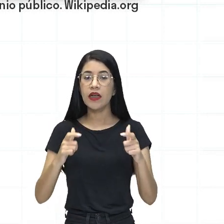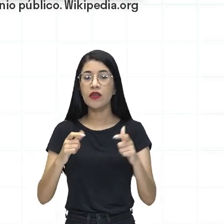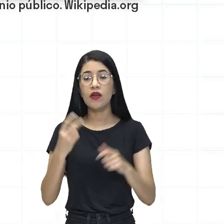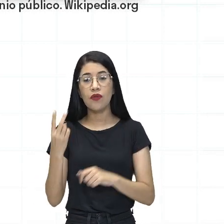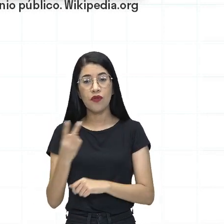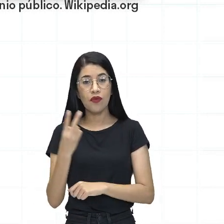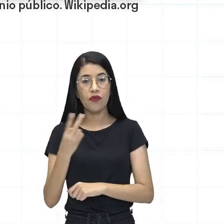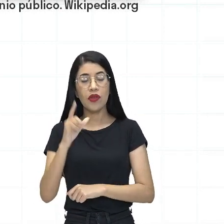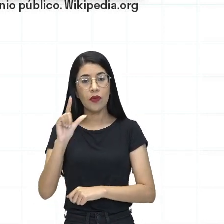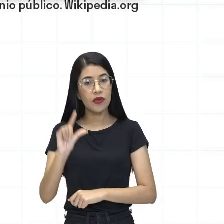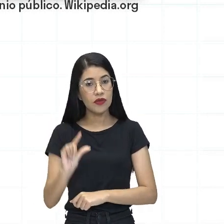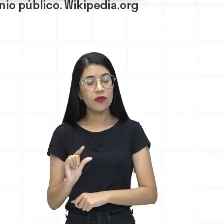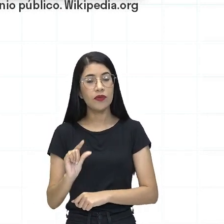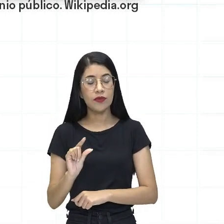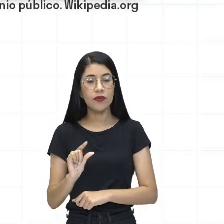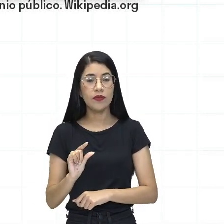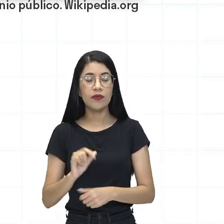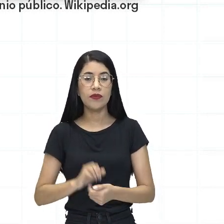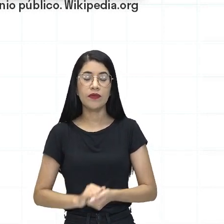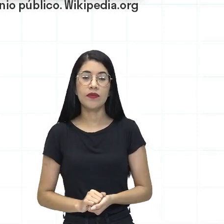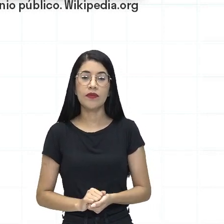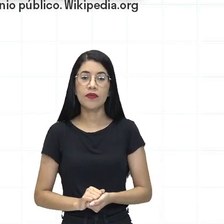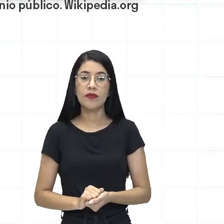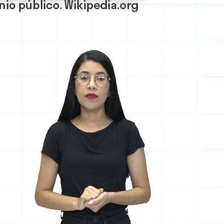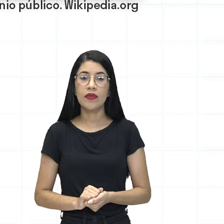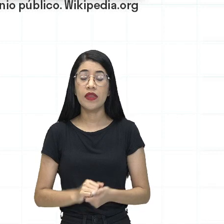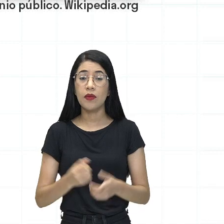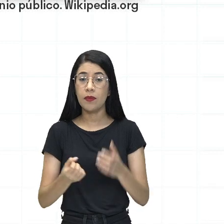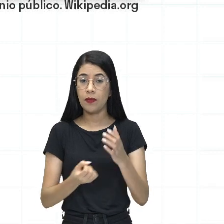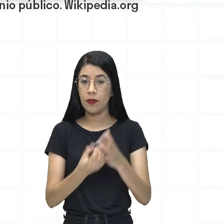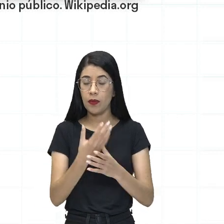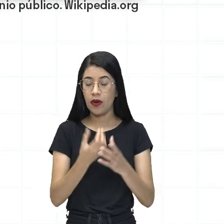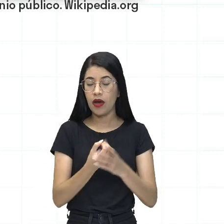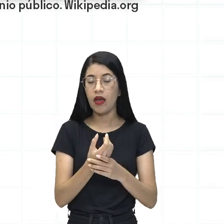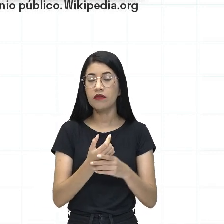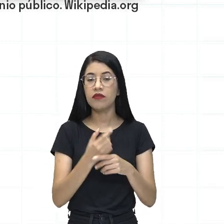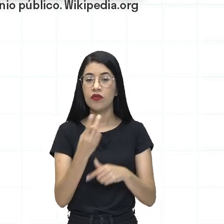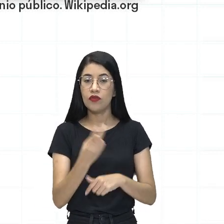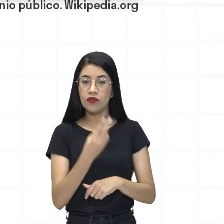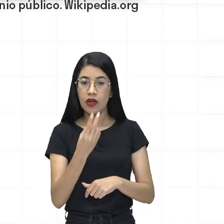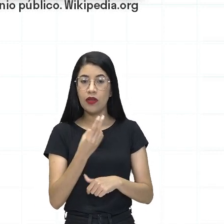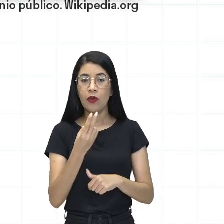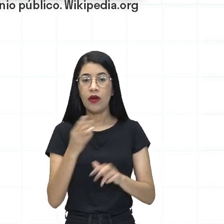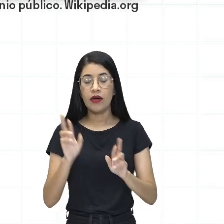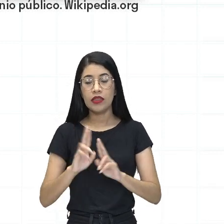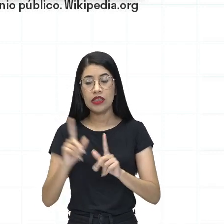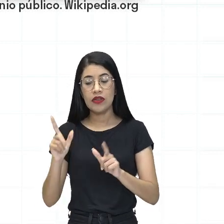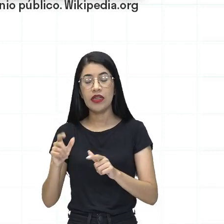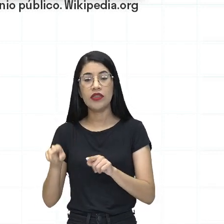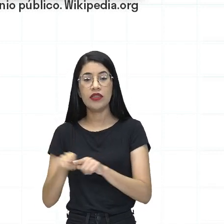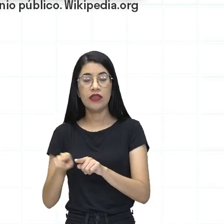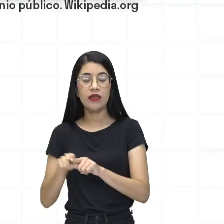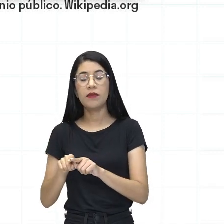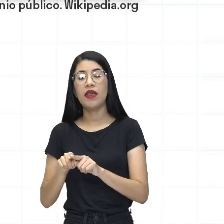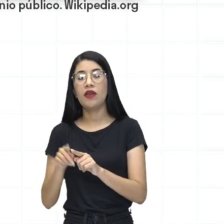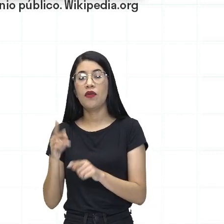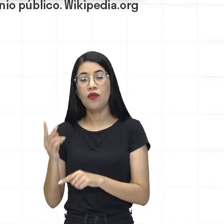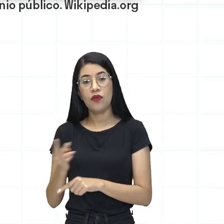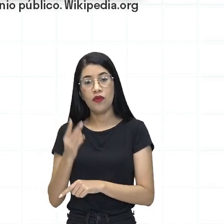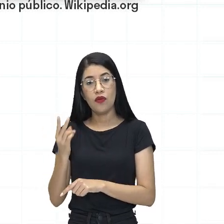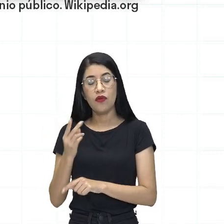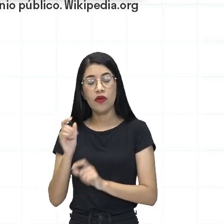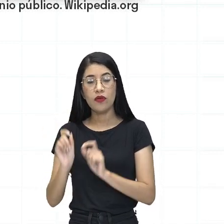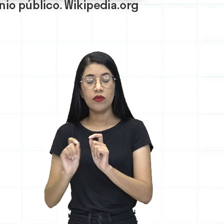diminuía o seu valor, o custo de produção sobre eles e, ainda assim, o custo que era,